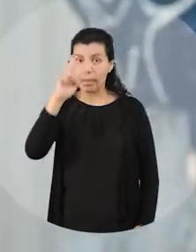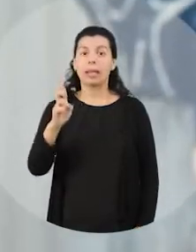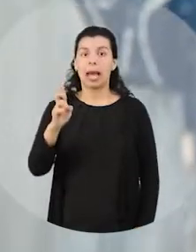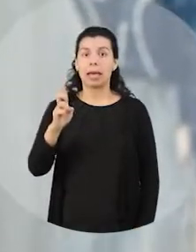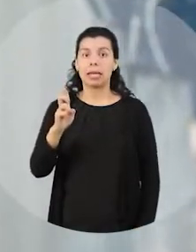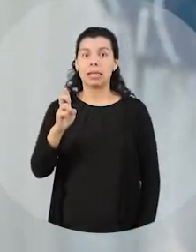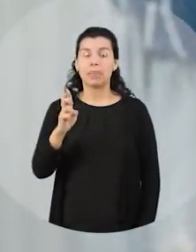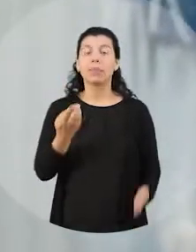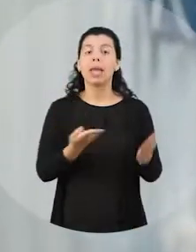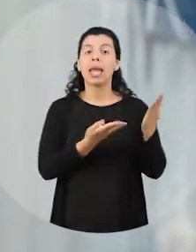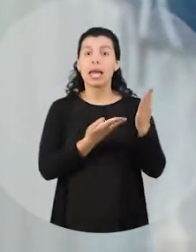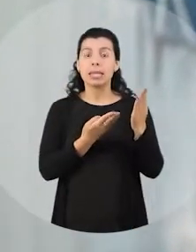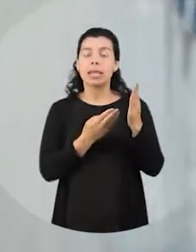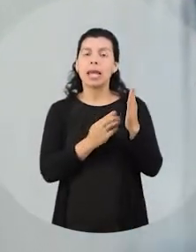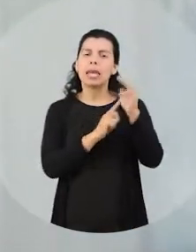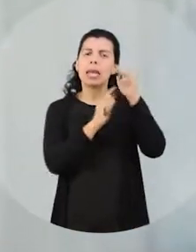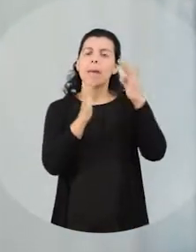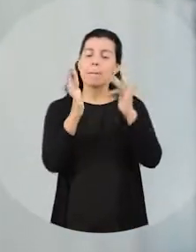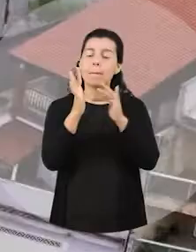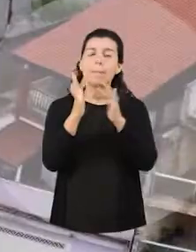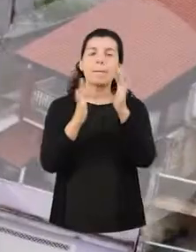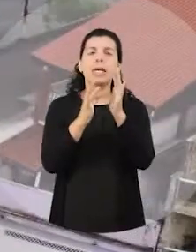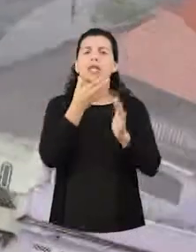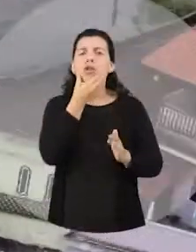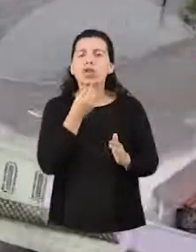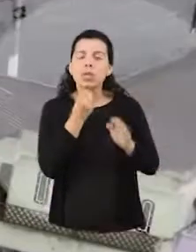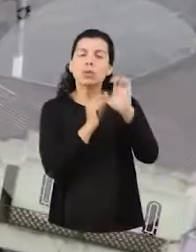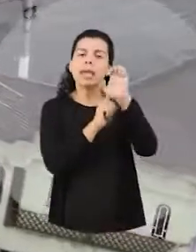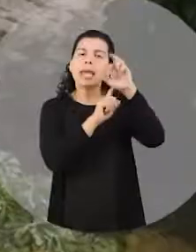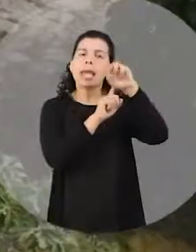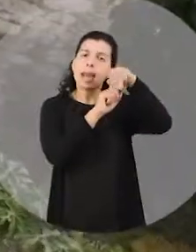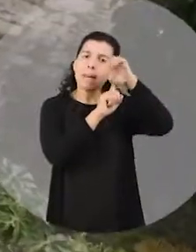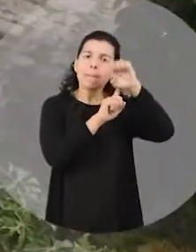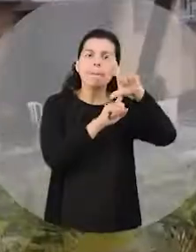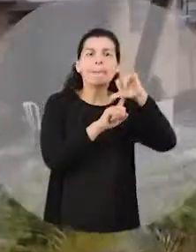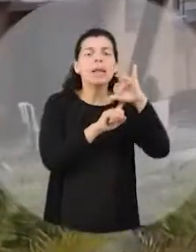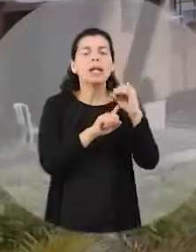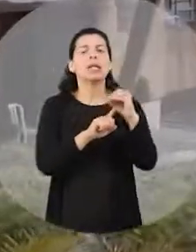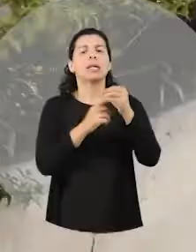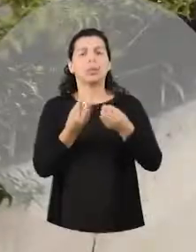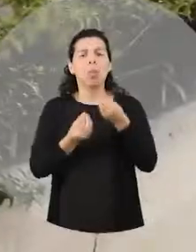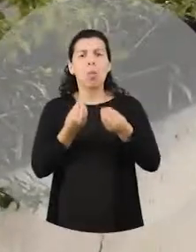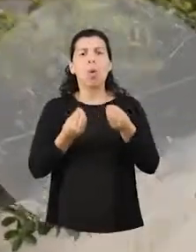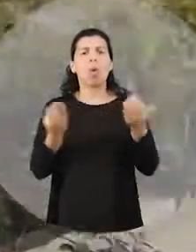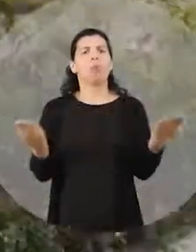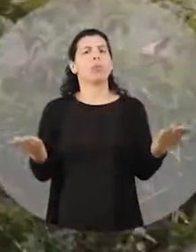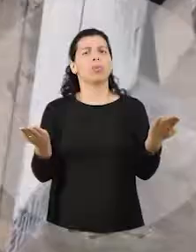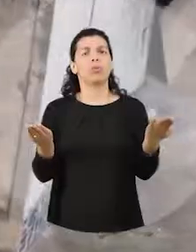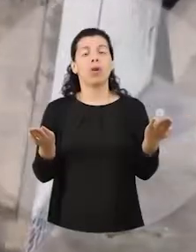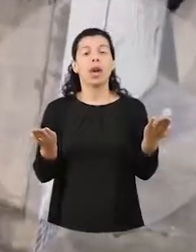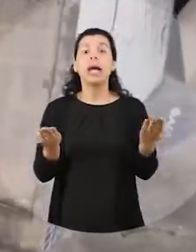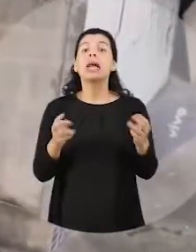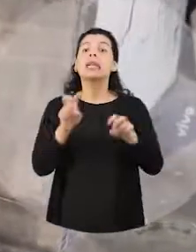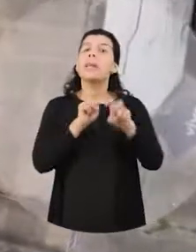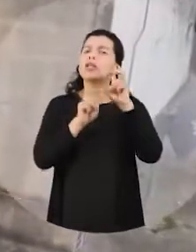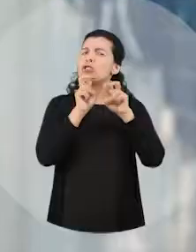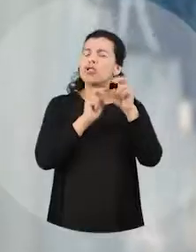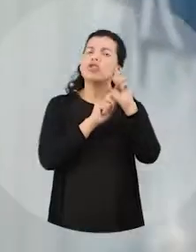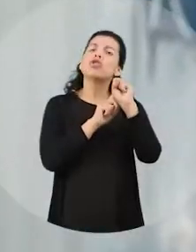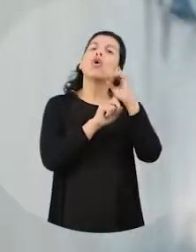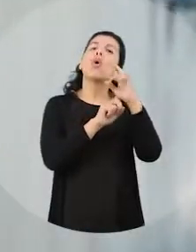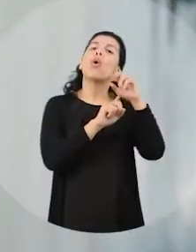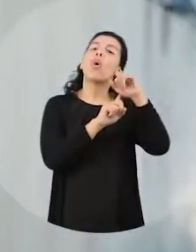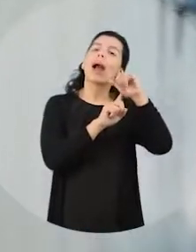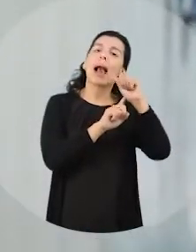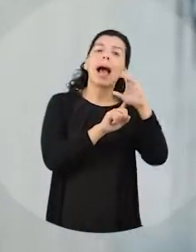só parcialmente como esse aqui o menino Jesus EA menino Matarazzo Olha o estado de abandono desse Hospital sem falar